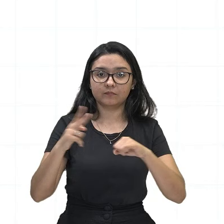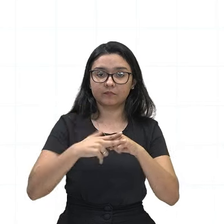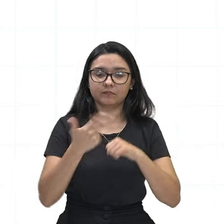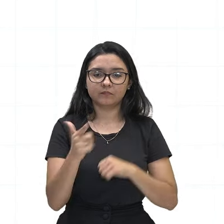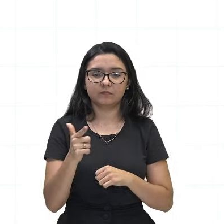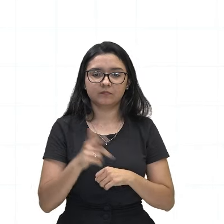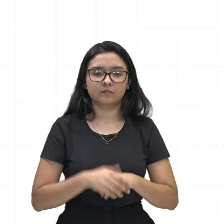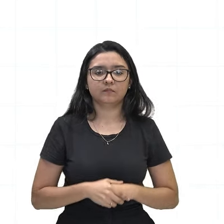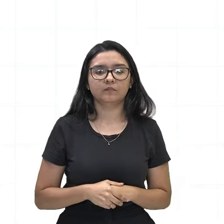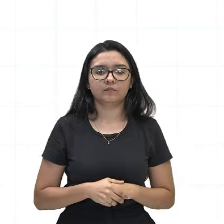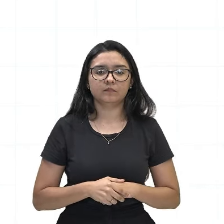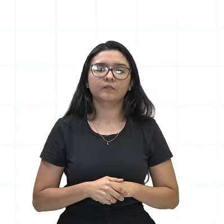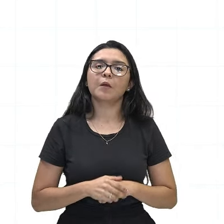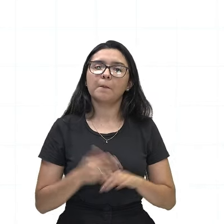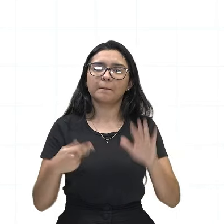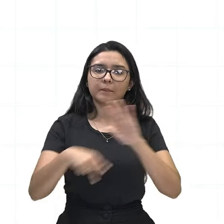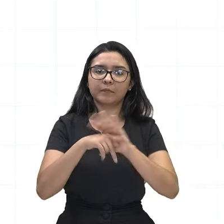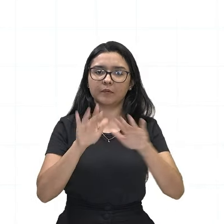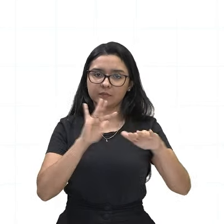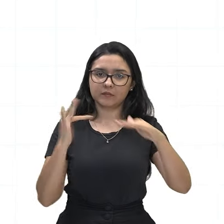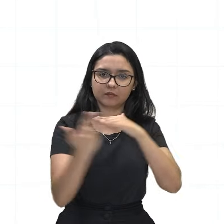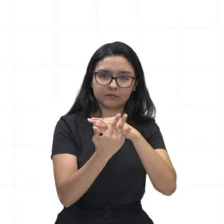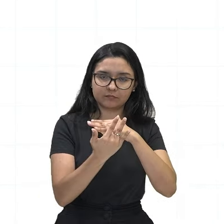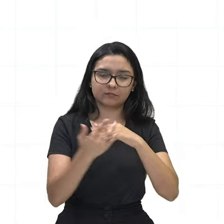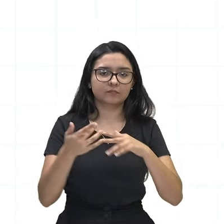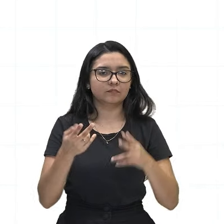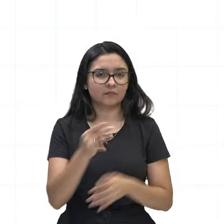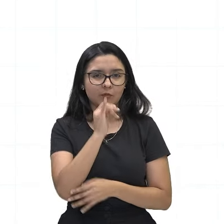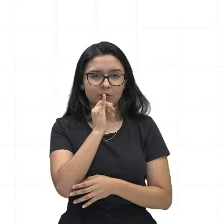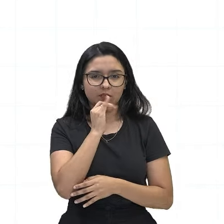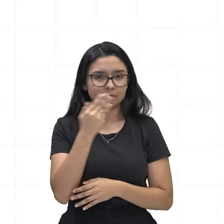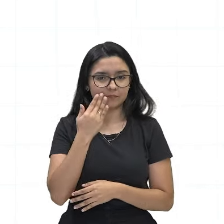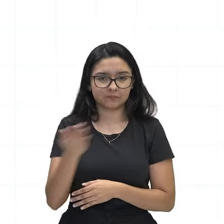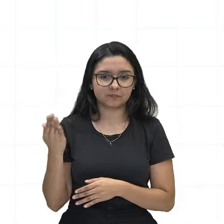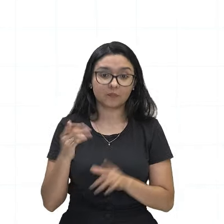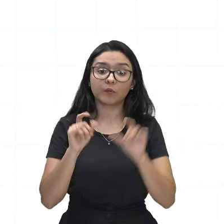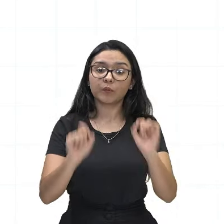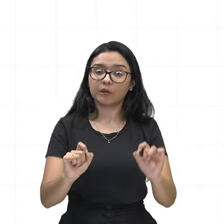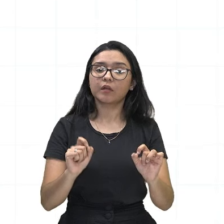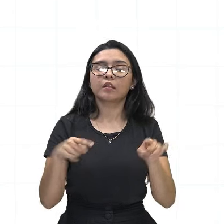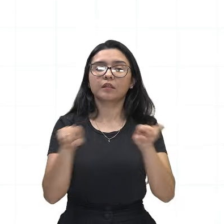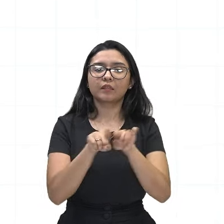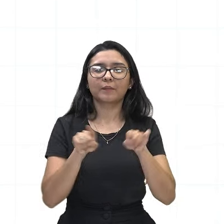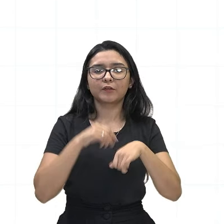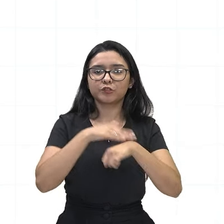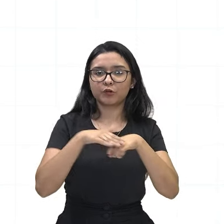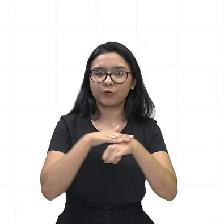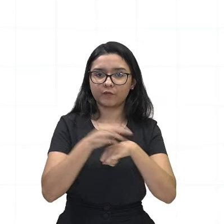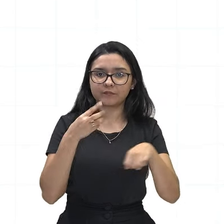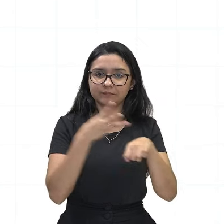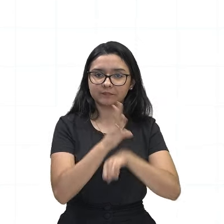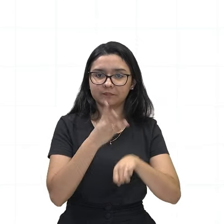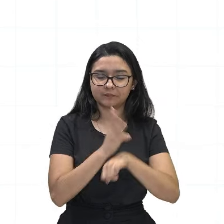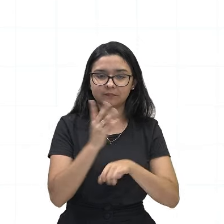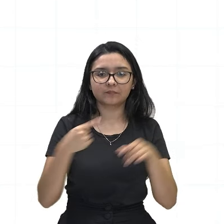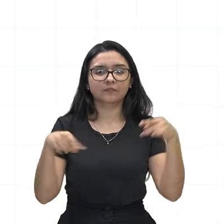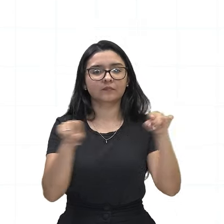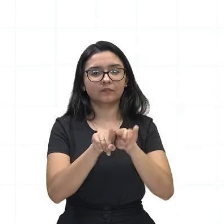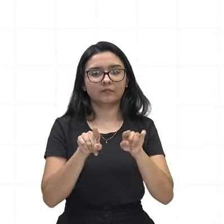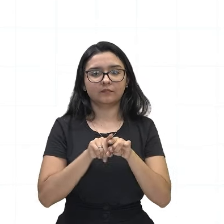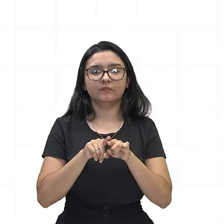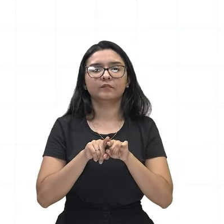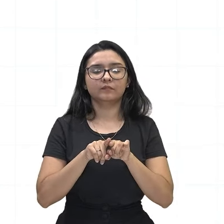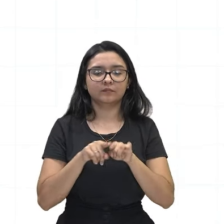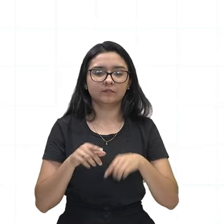das mídias sociais, um exemplo de conversas sobre mensagens, né, mensagens de